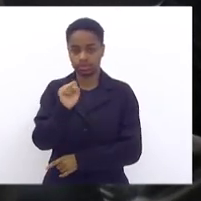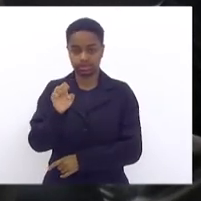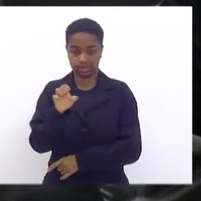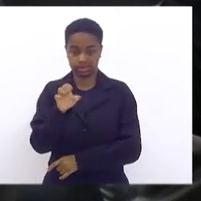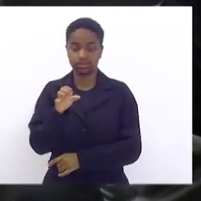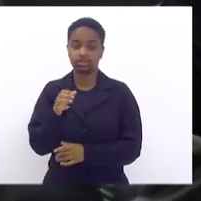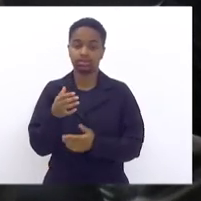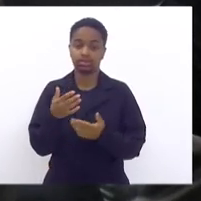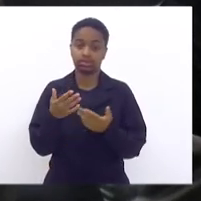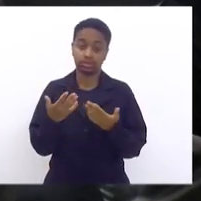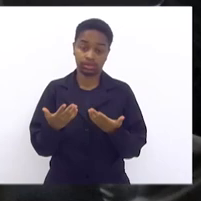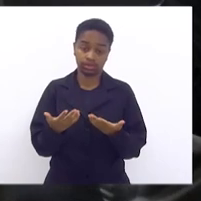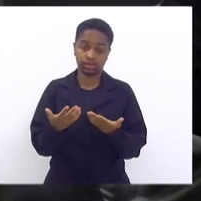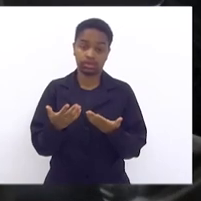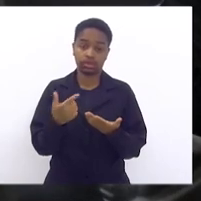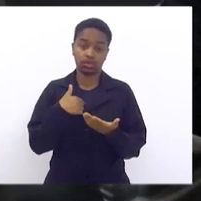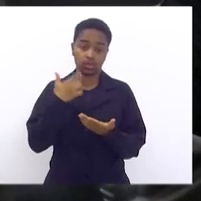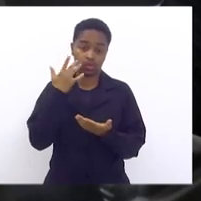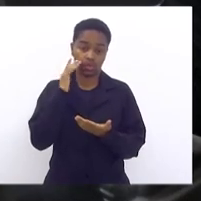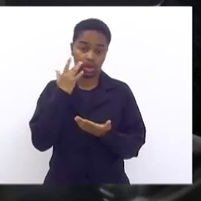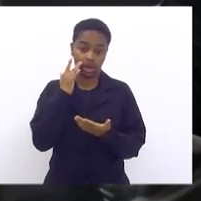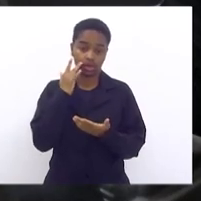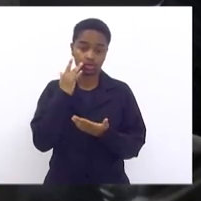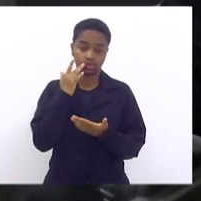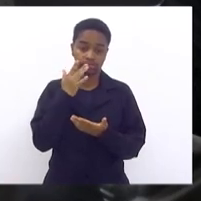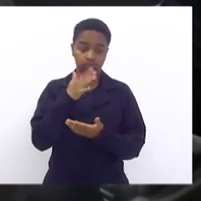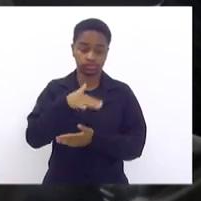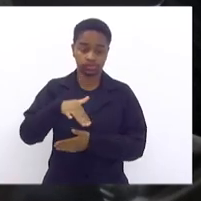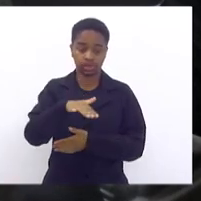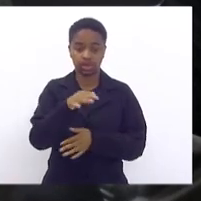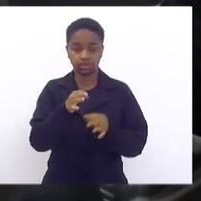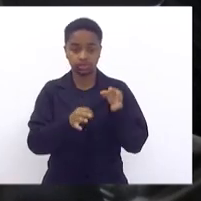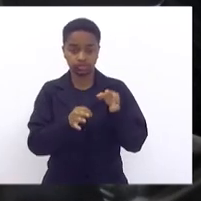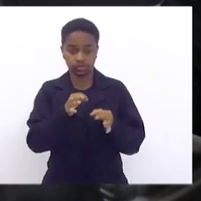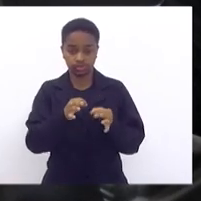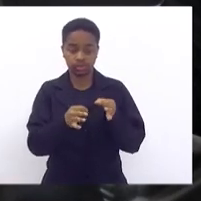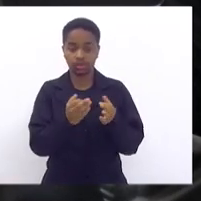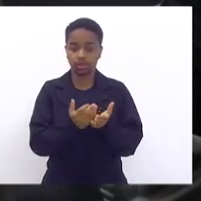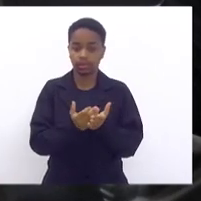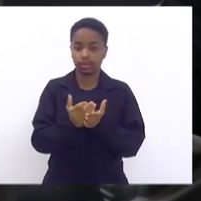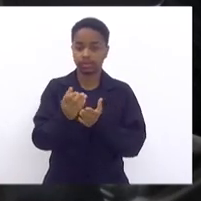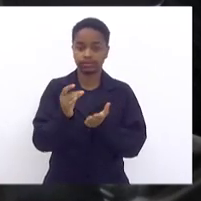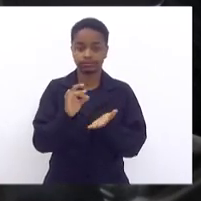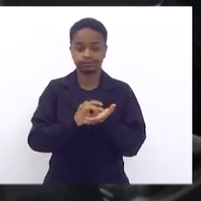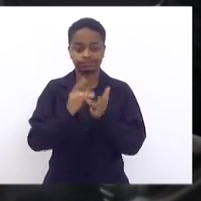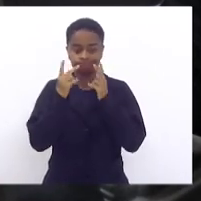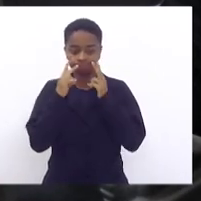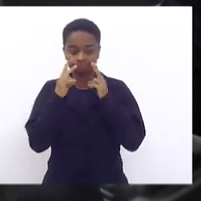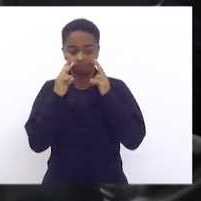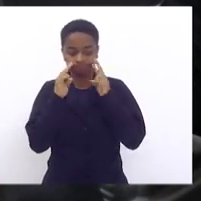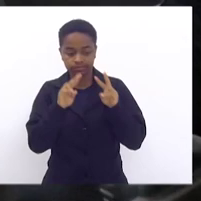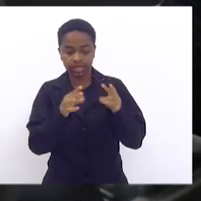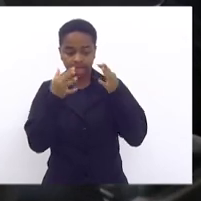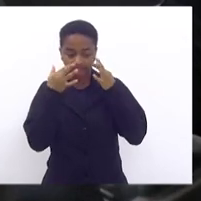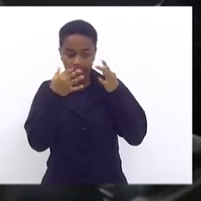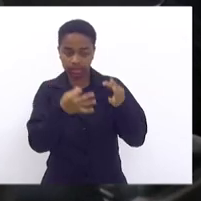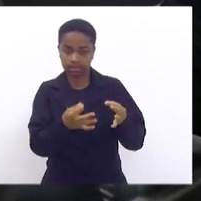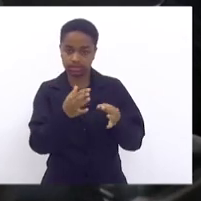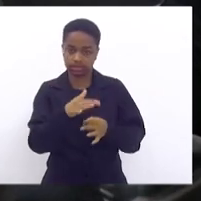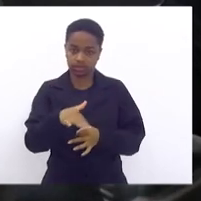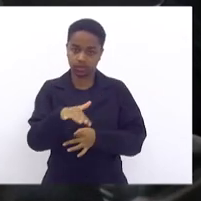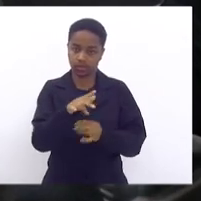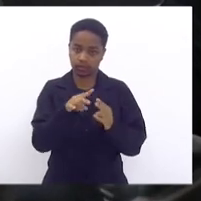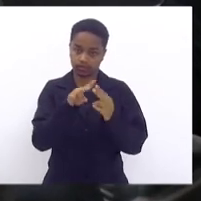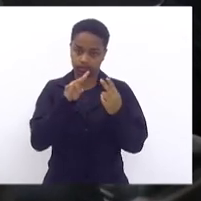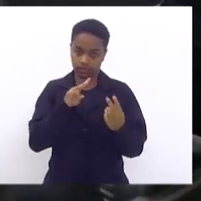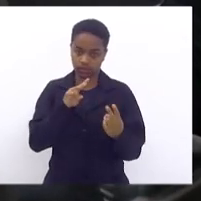emblemático, eu acho que a gramática jurídica, o léxico jurídico passa a se importar mais com esse tipo de crime praticado no âmbito